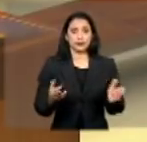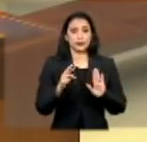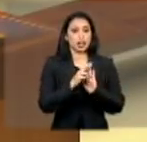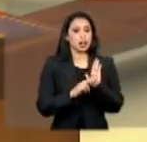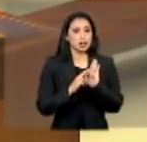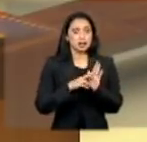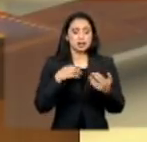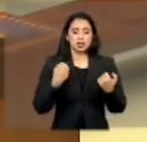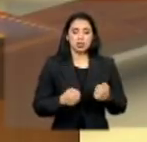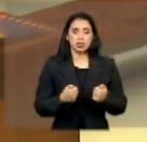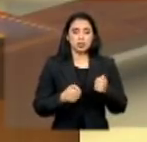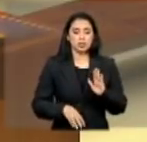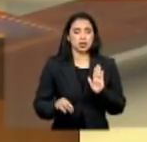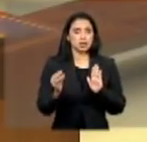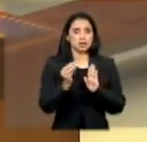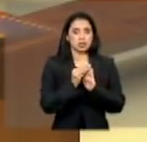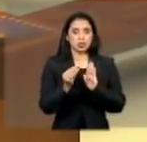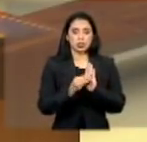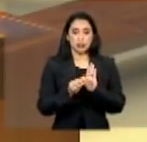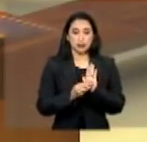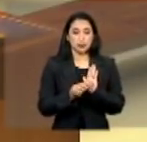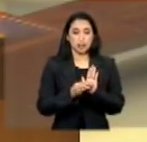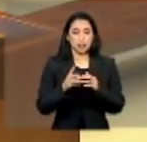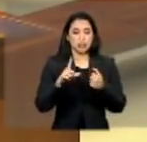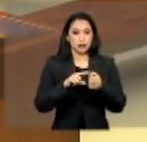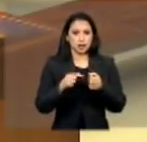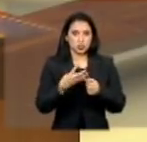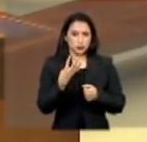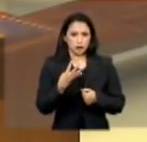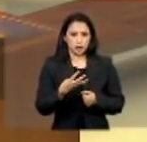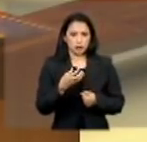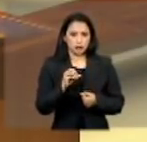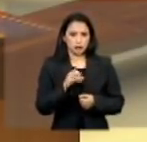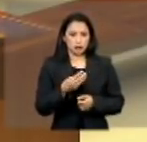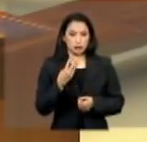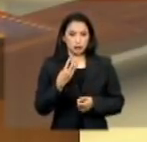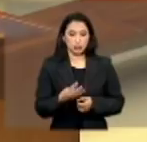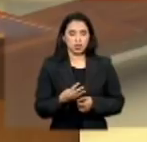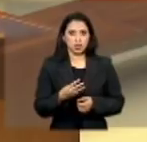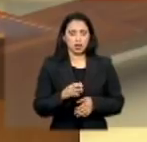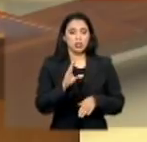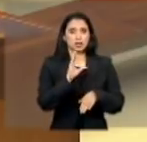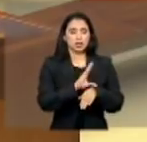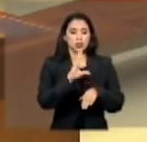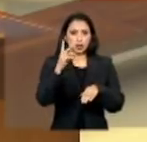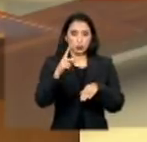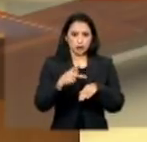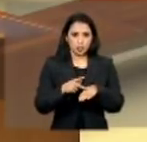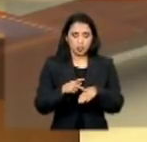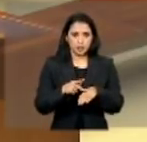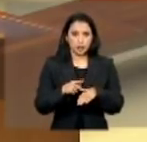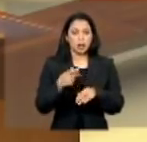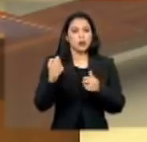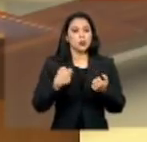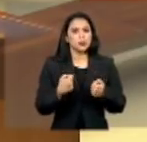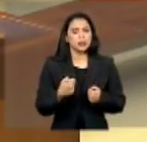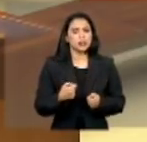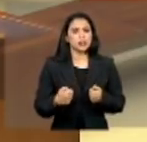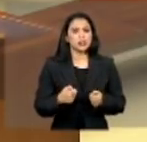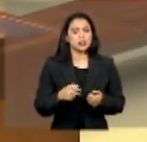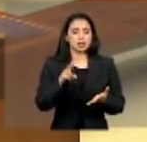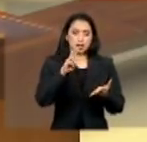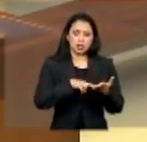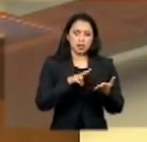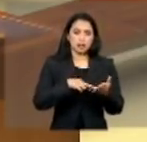deve ser aplicada e o artigo 403 do código de processo penal deve ser lido de acordo com essa regra